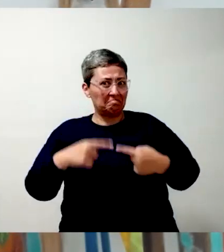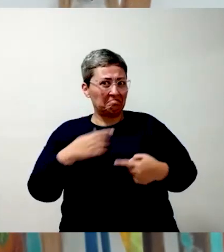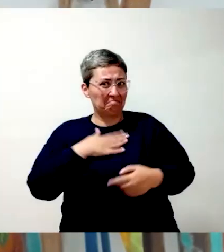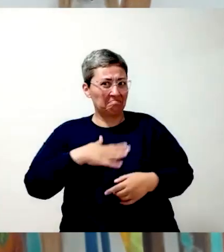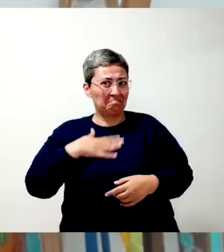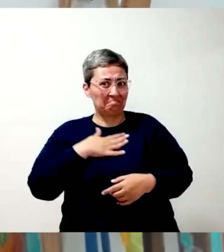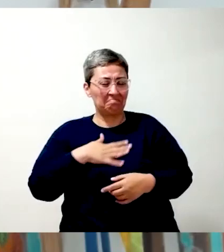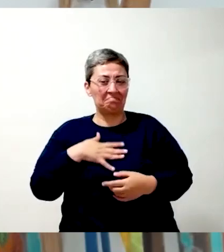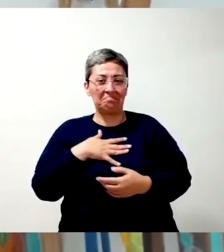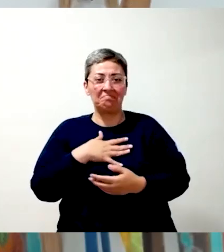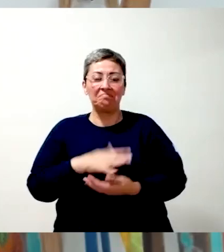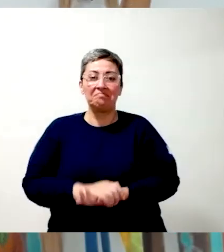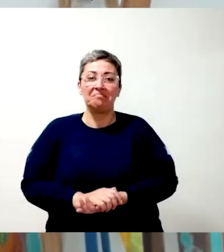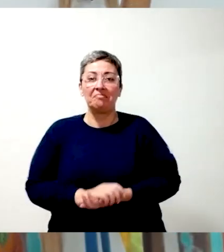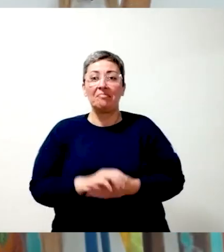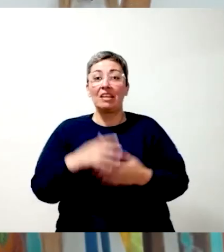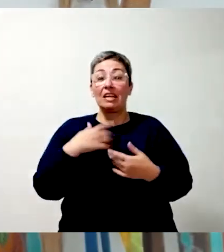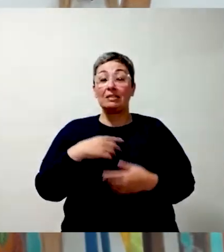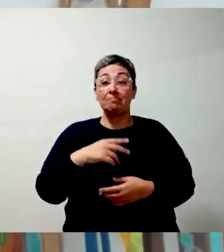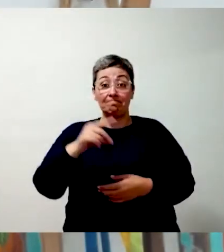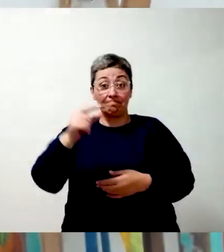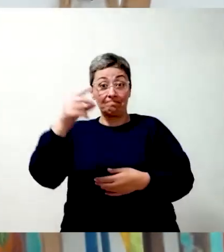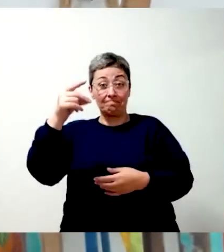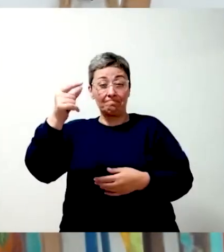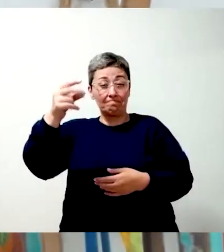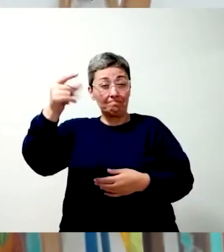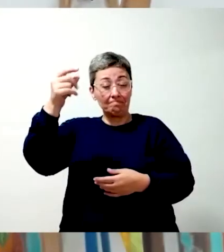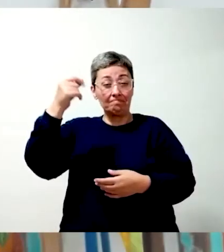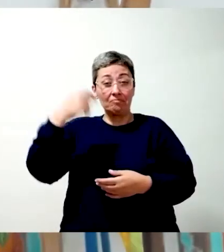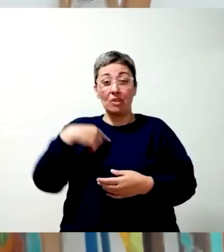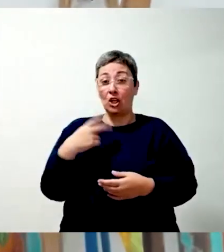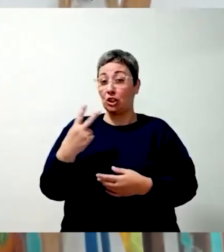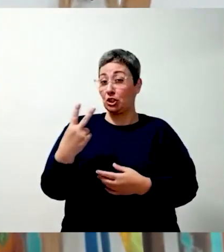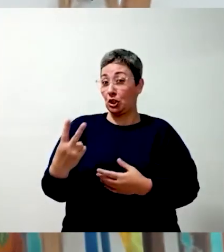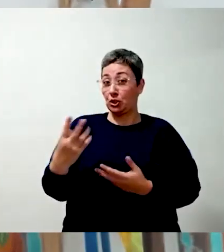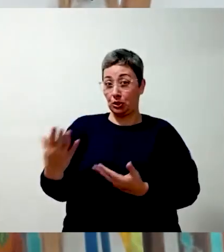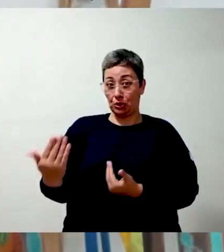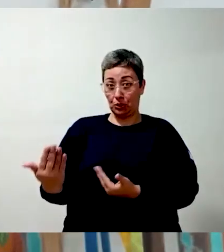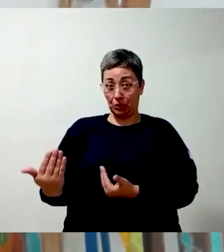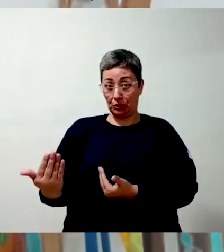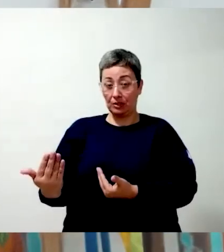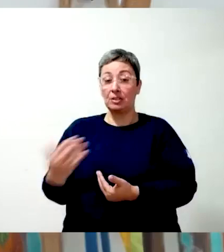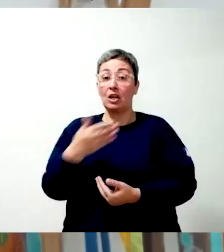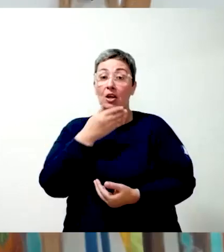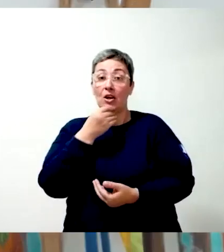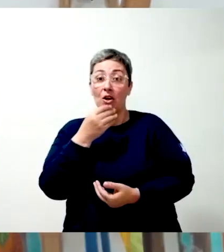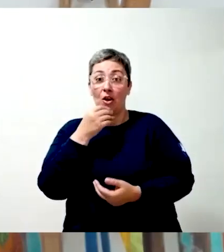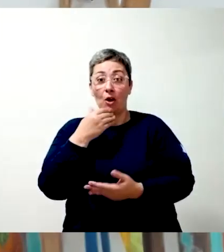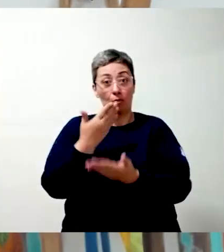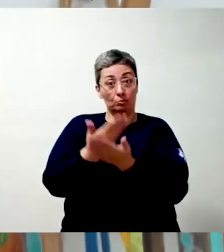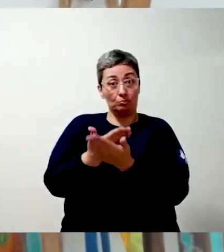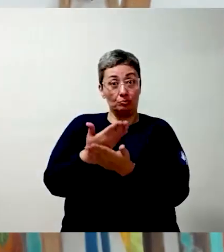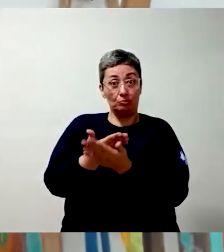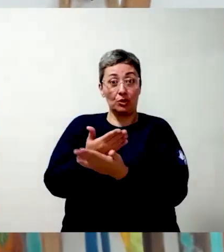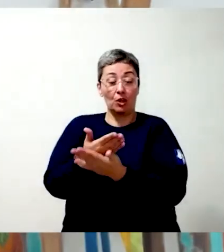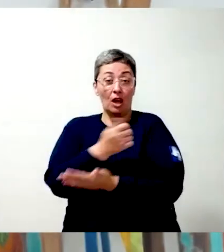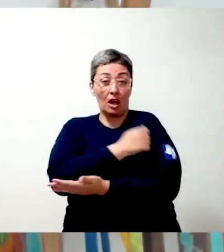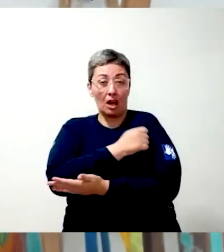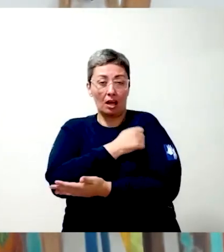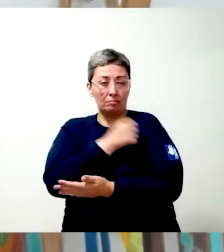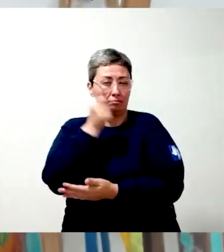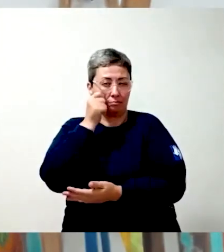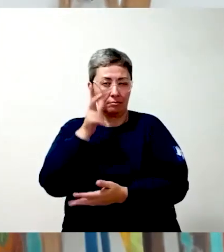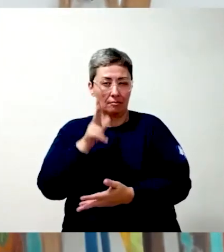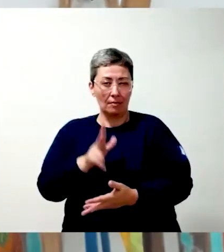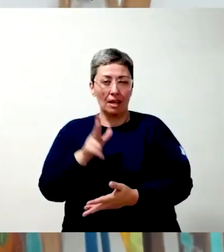que desafio prazeroso! Era uma vez dois jovens estudantes